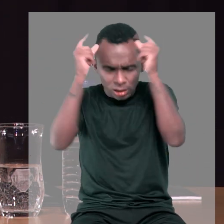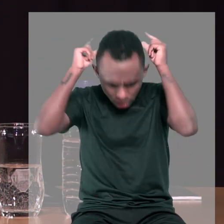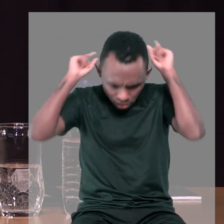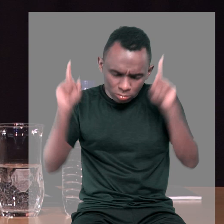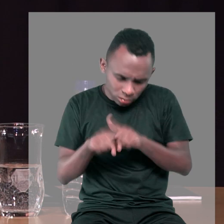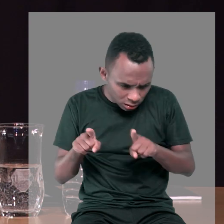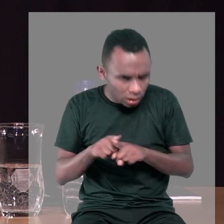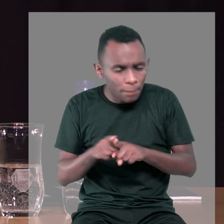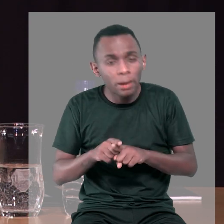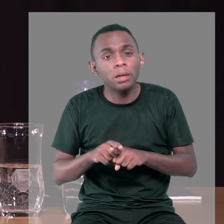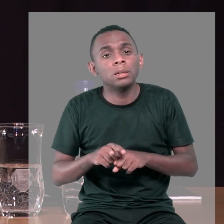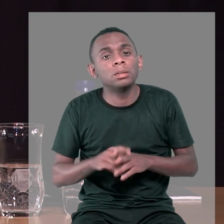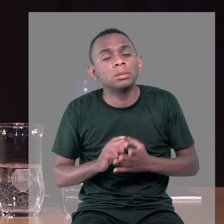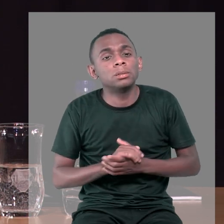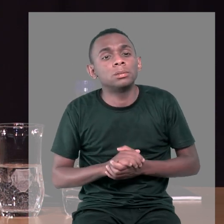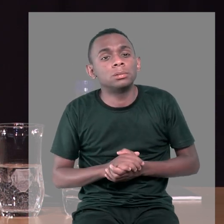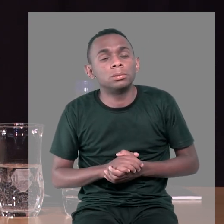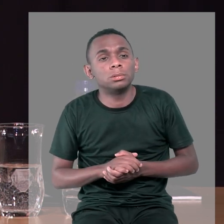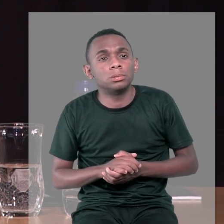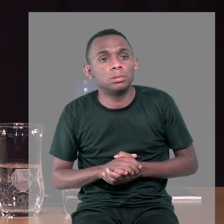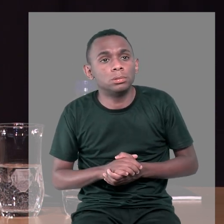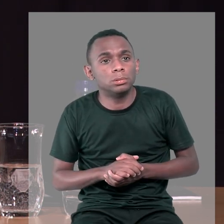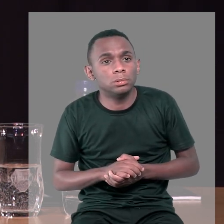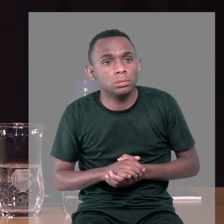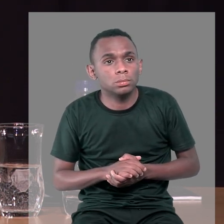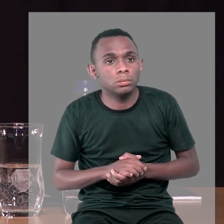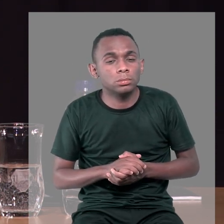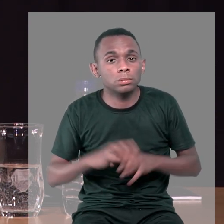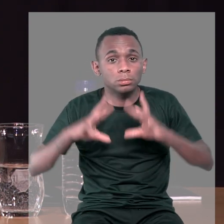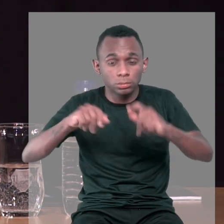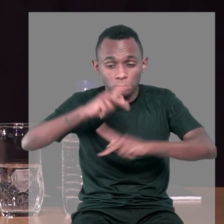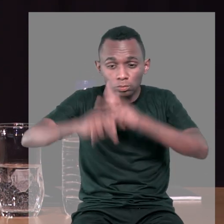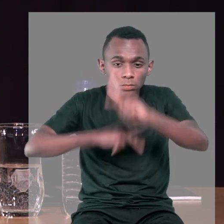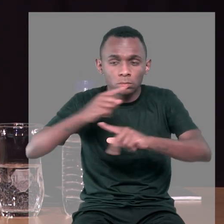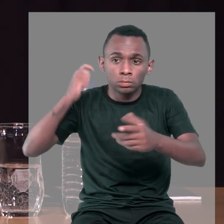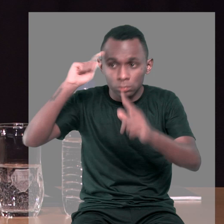eram alemães, para os alemães nazistas, né? Os gregos eram alemães.